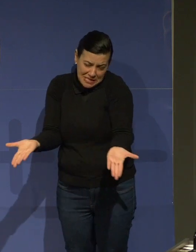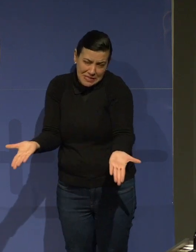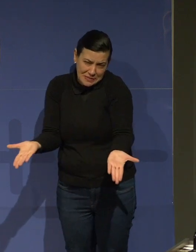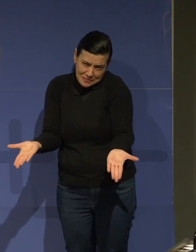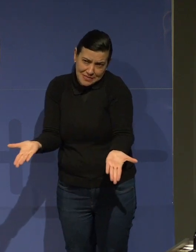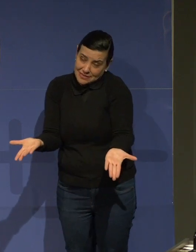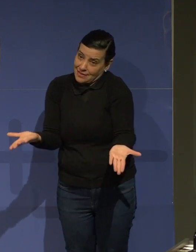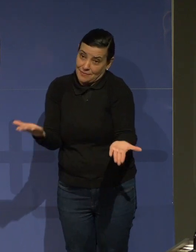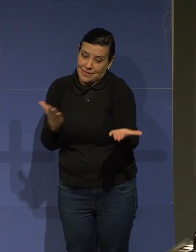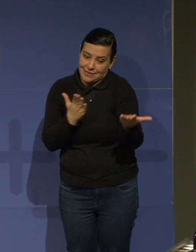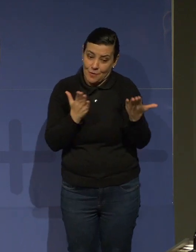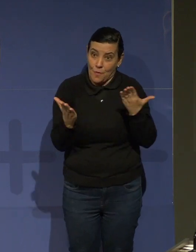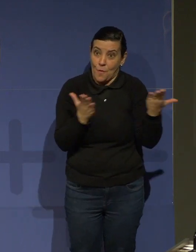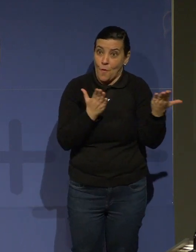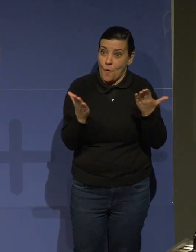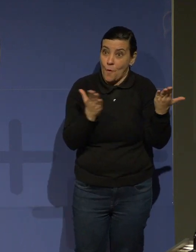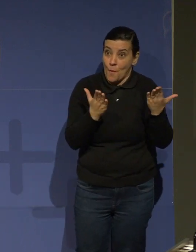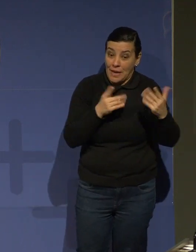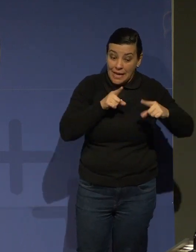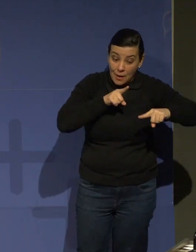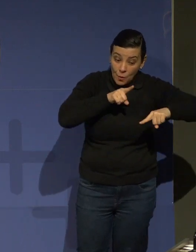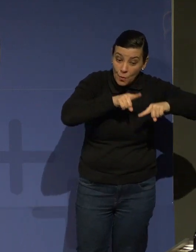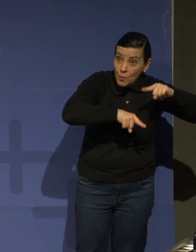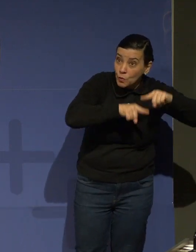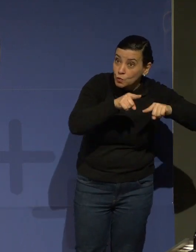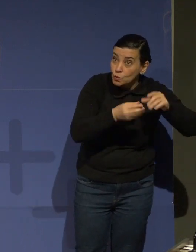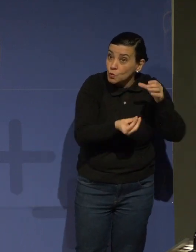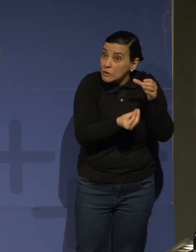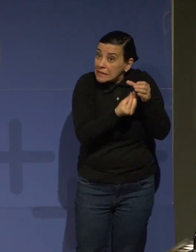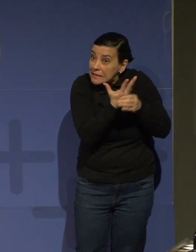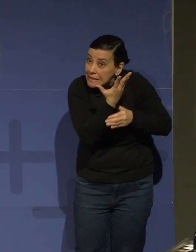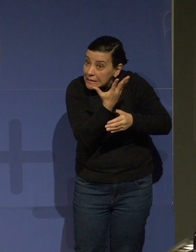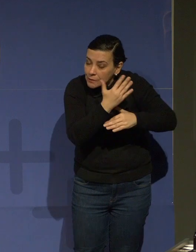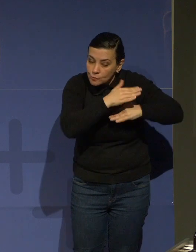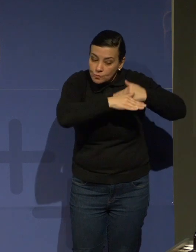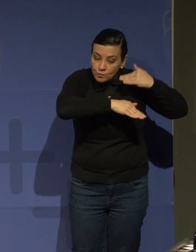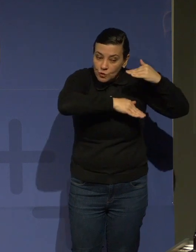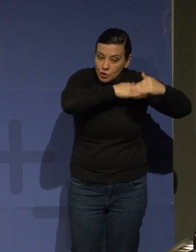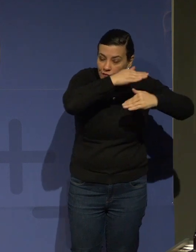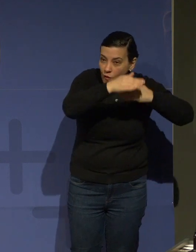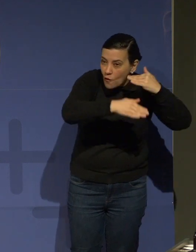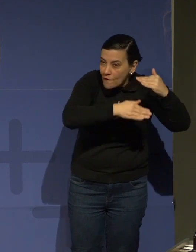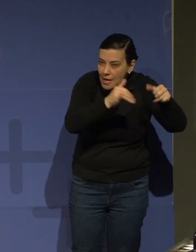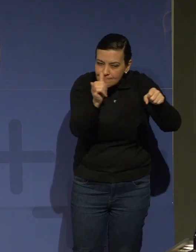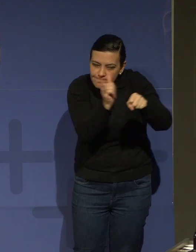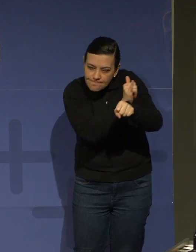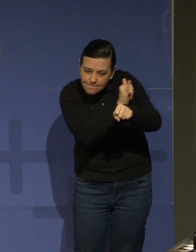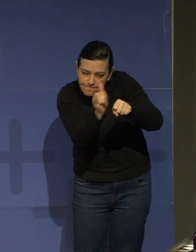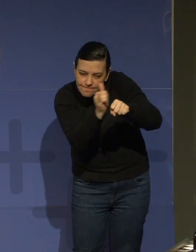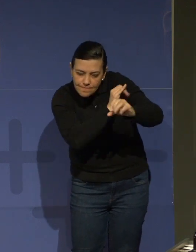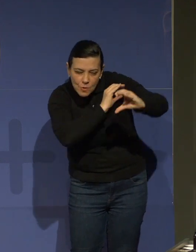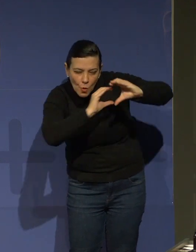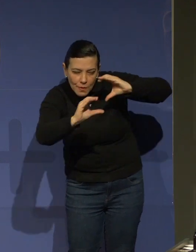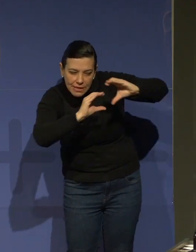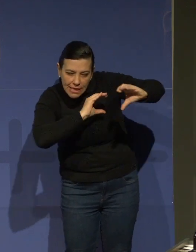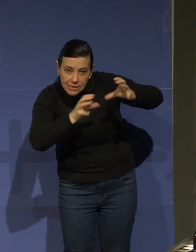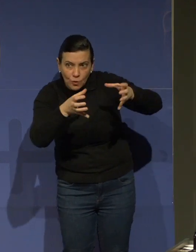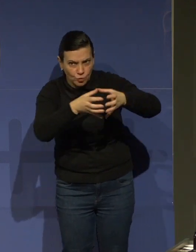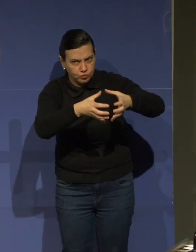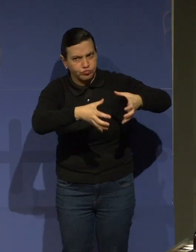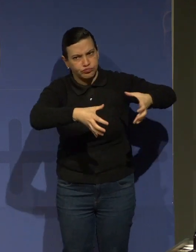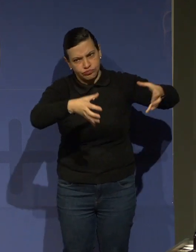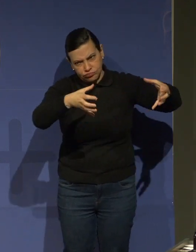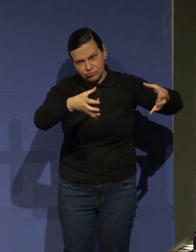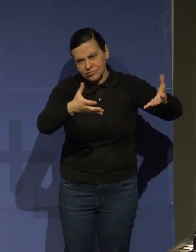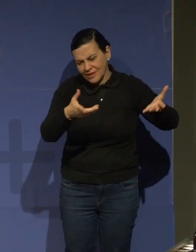compara, na verdade, quando a gente está desenvolvendo um produto ou desenvolvendo uma estratégia de comunicação, ou a gente está tendo um time muito maior, naquele caso